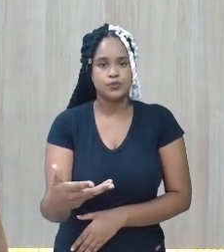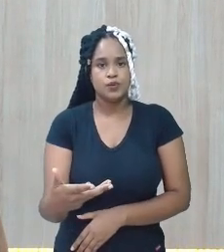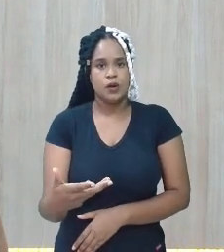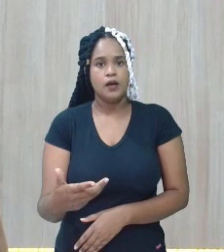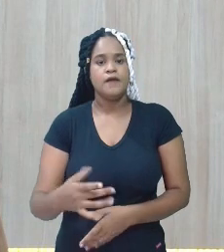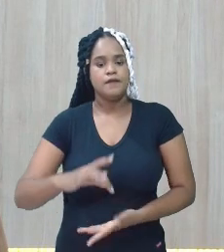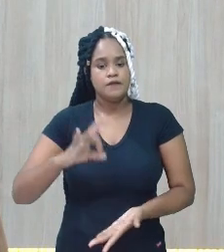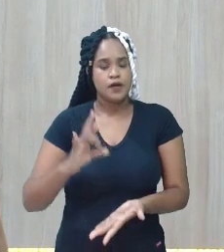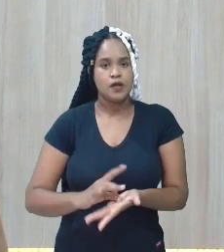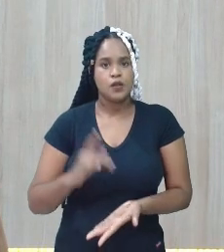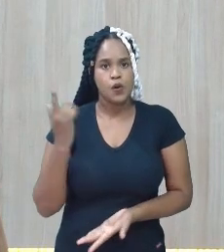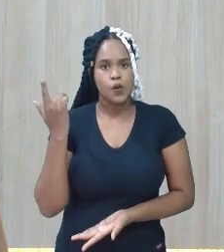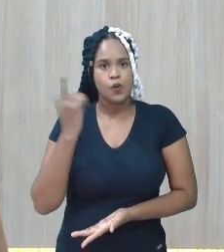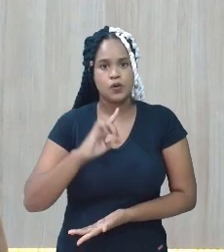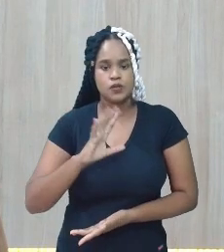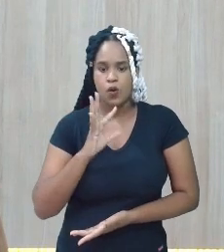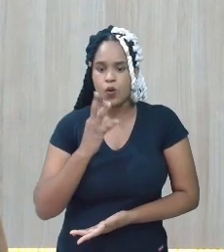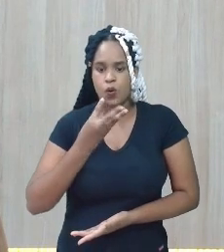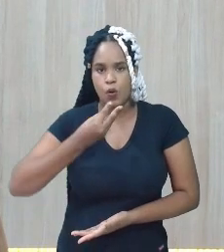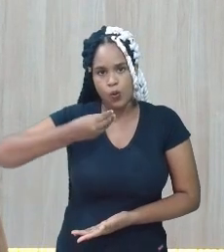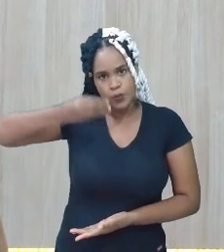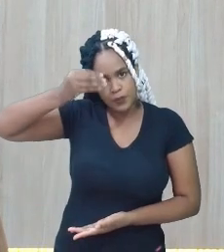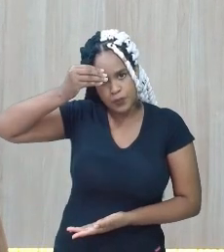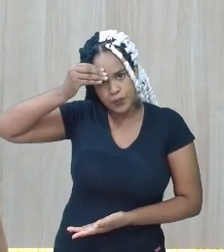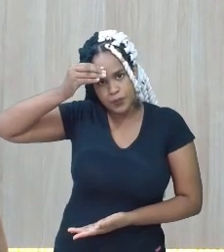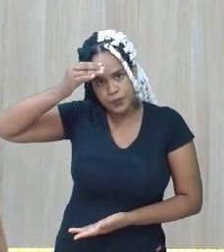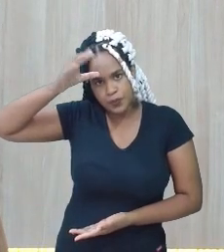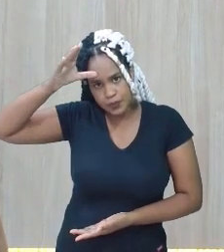apropriar de fato daqueles conhecimentos.